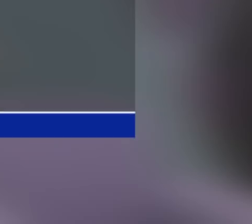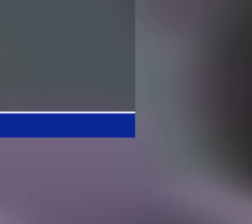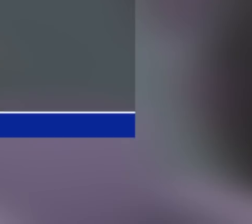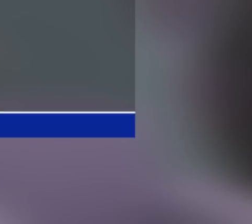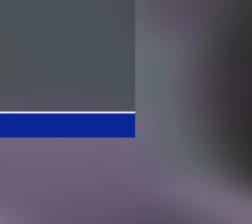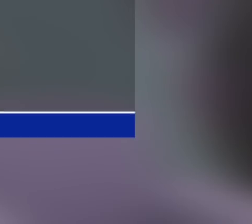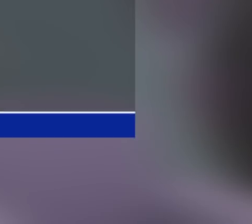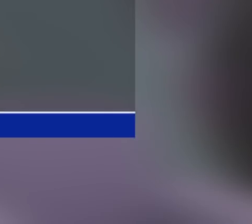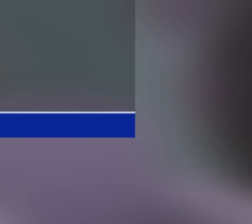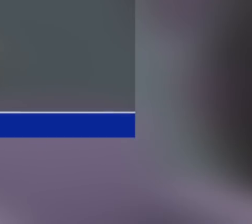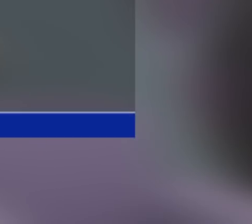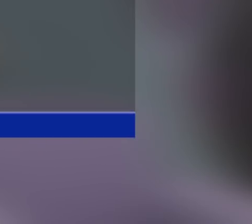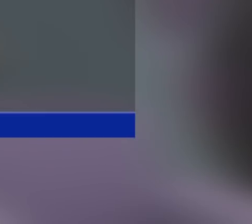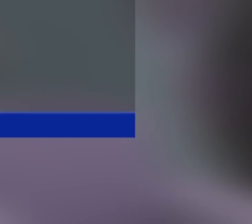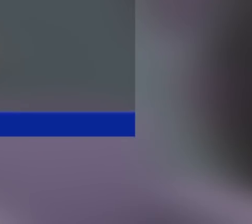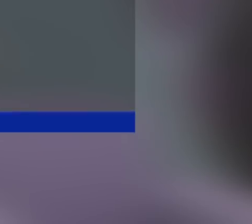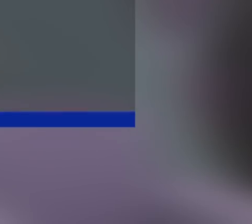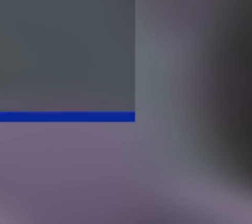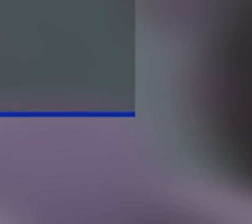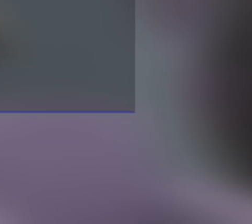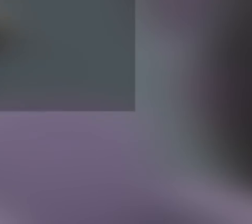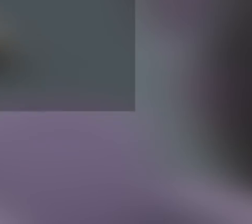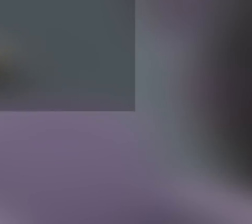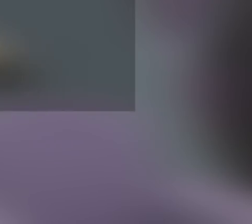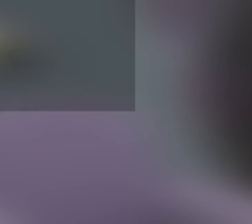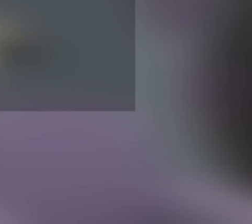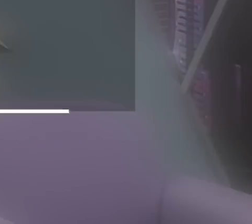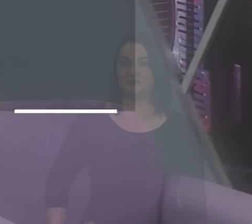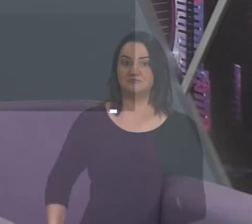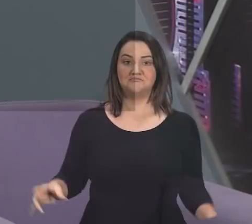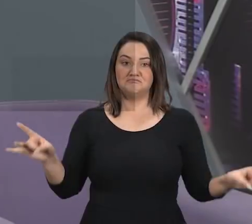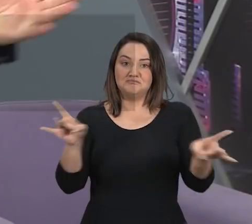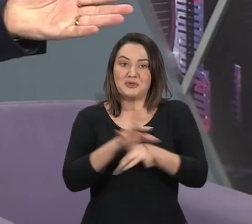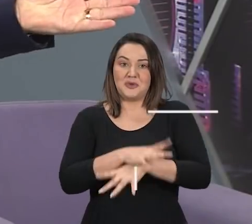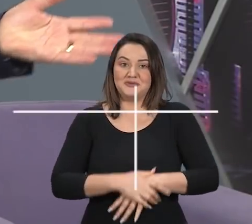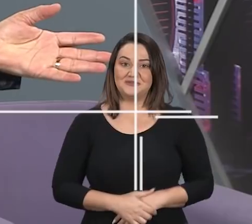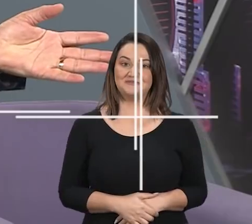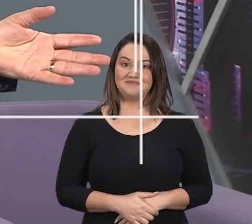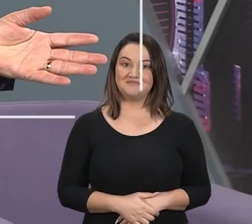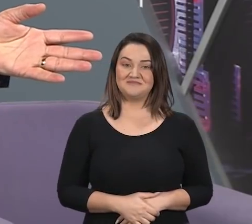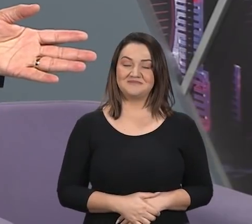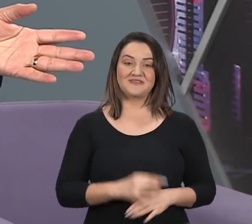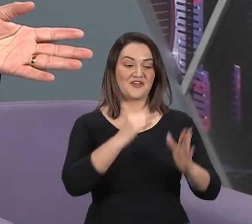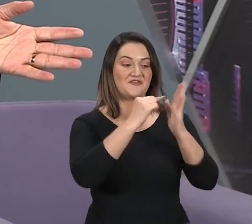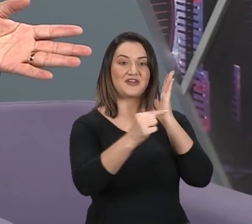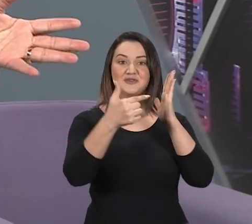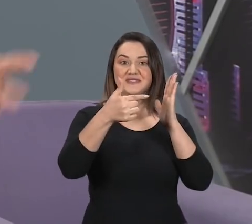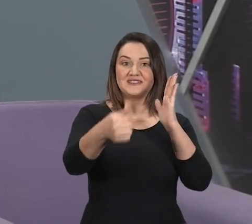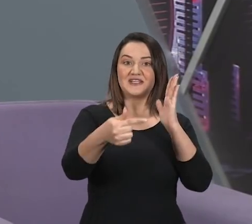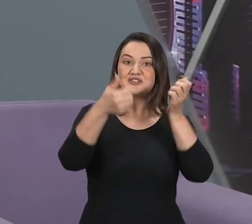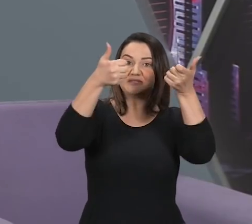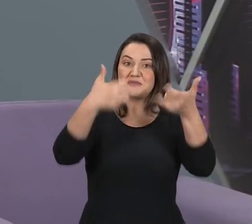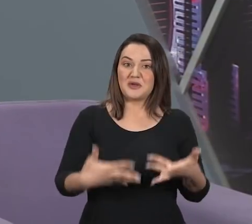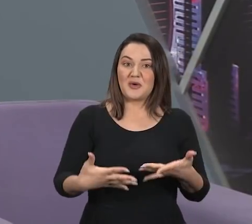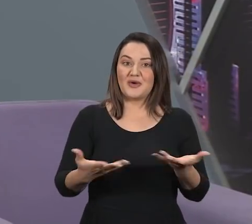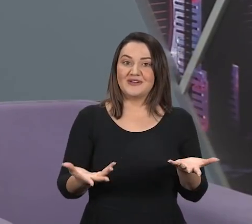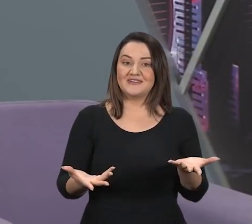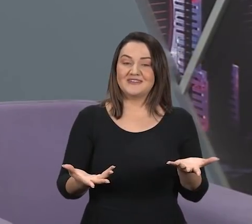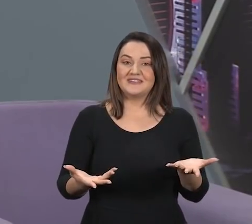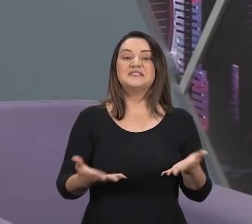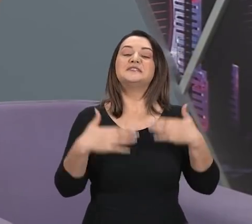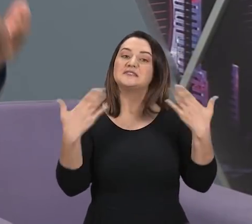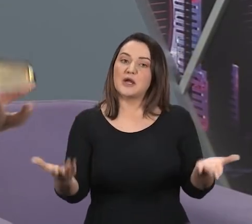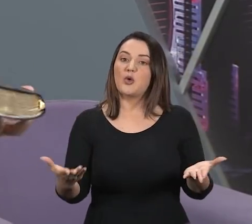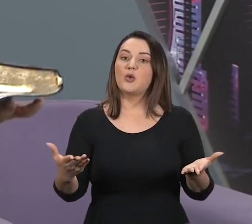4, são 4 reis que se levantarão da terra. Pronto, acabou. Você viu? O verso